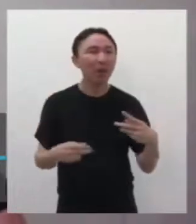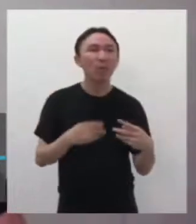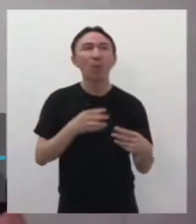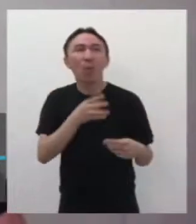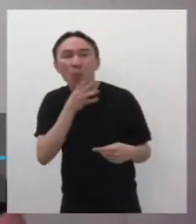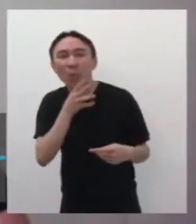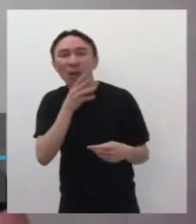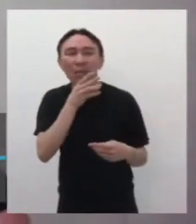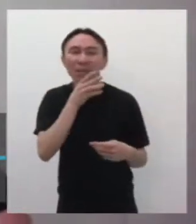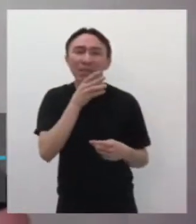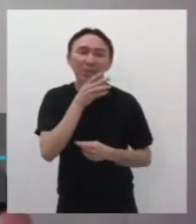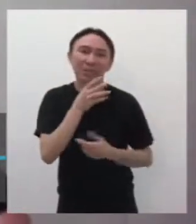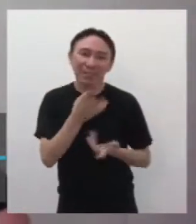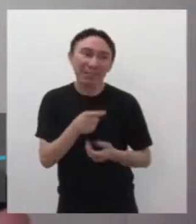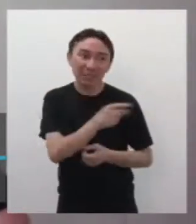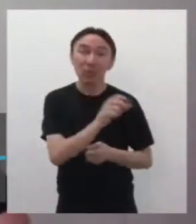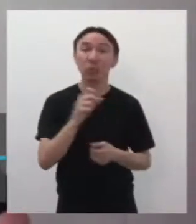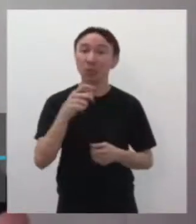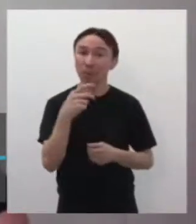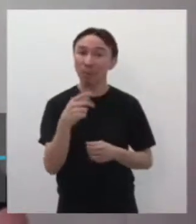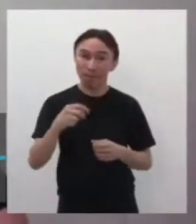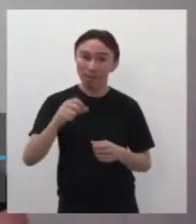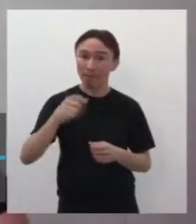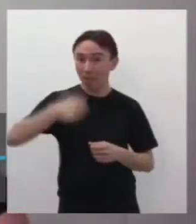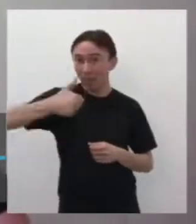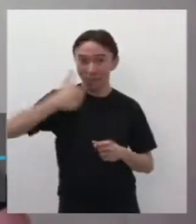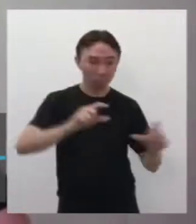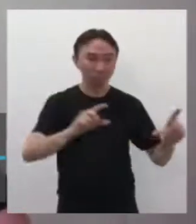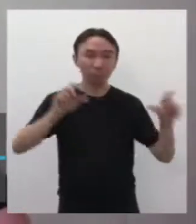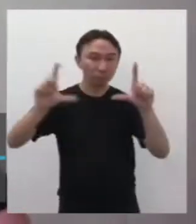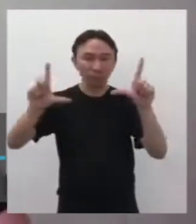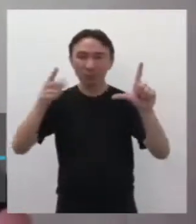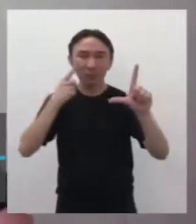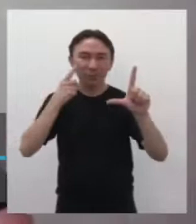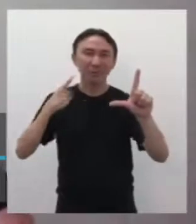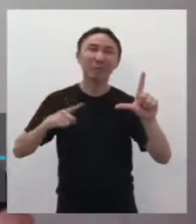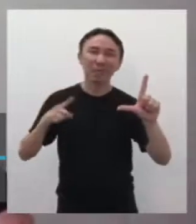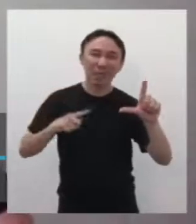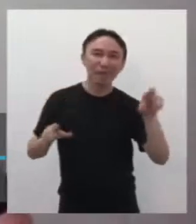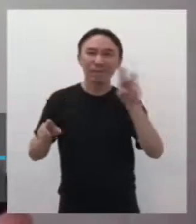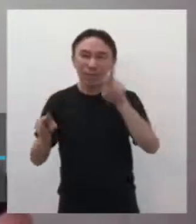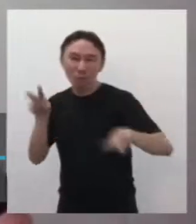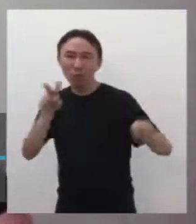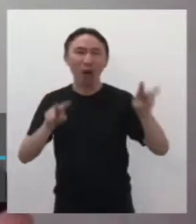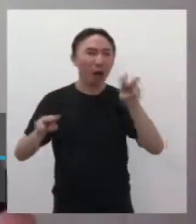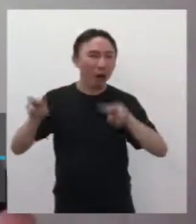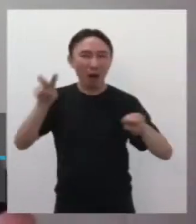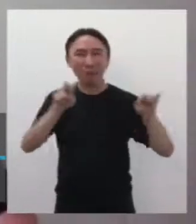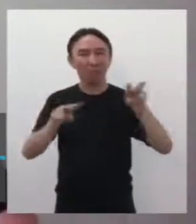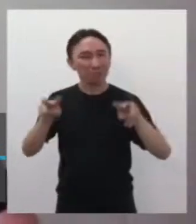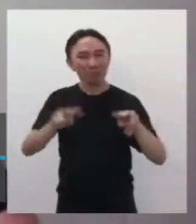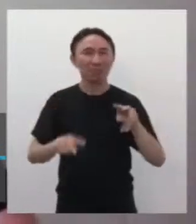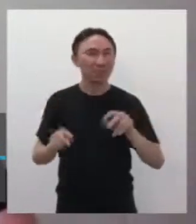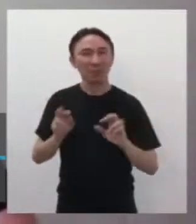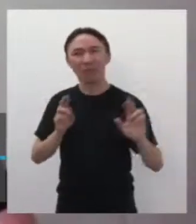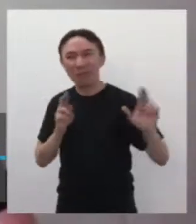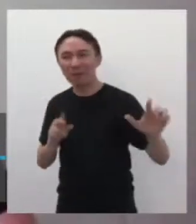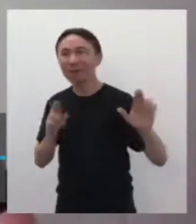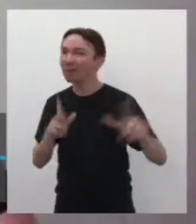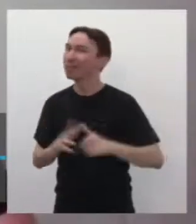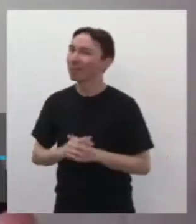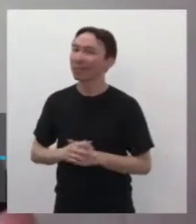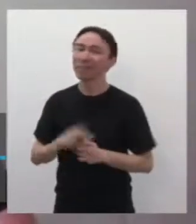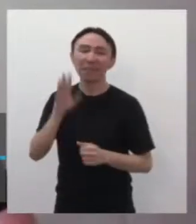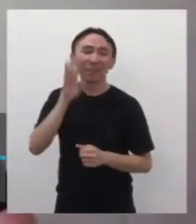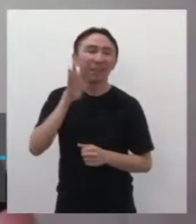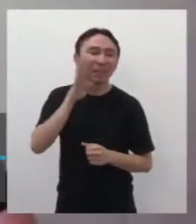você mostrou, já deu para ver que tem uma programação visual super diferenciada, né? Então, assim, a gente